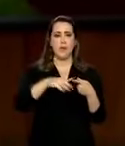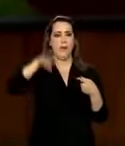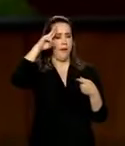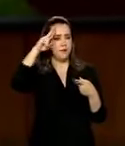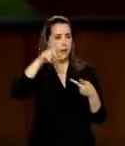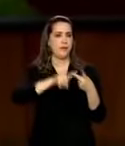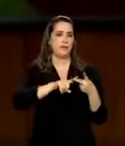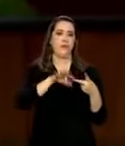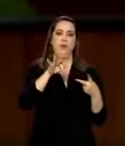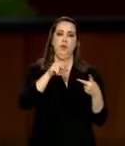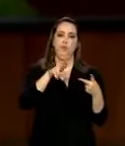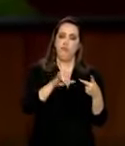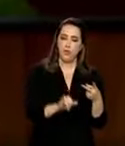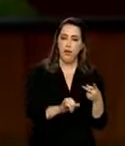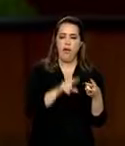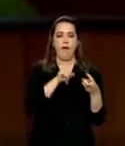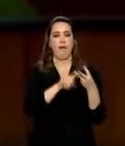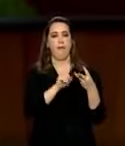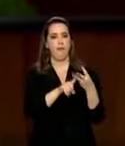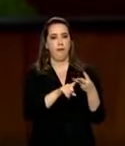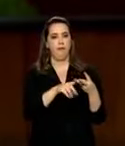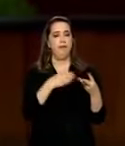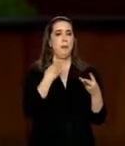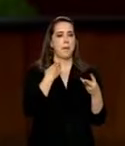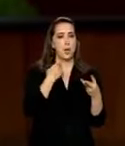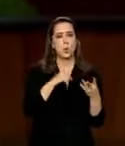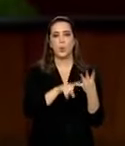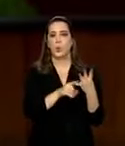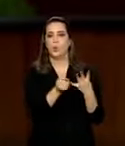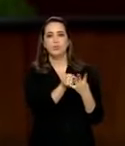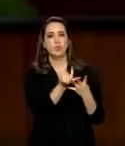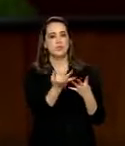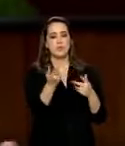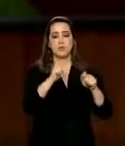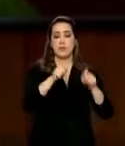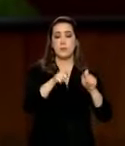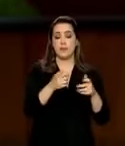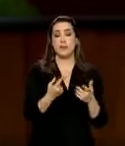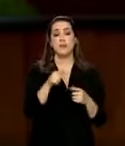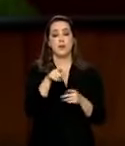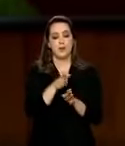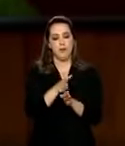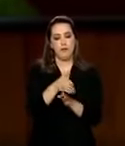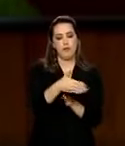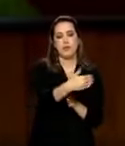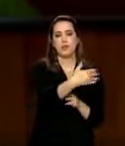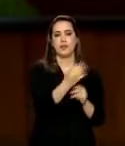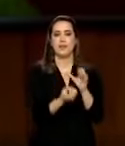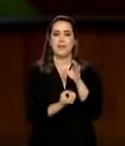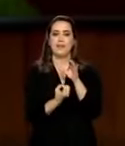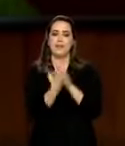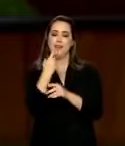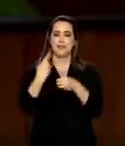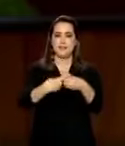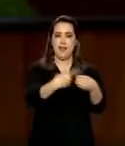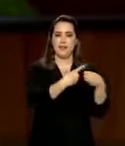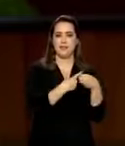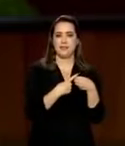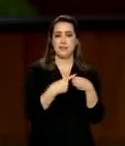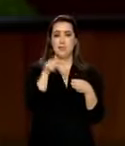você pudesse, então, a partir desses pelotões de fronteira, criar novas cidades, vivificar a